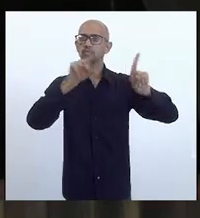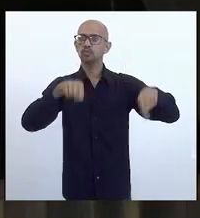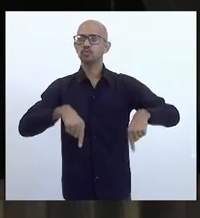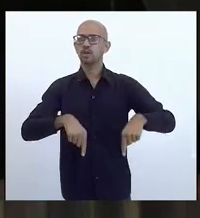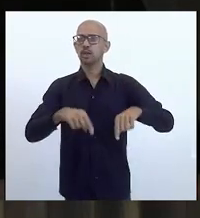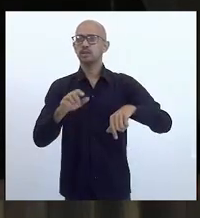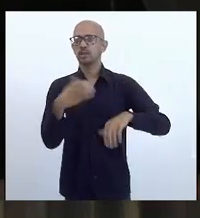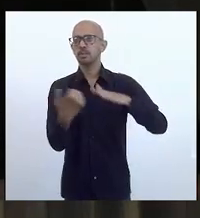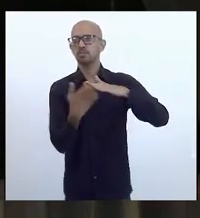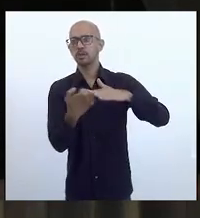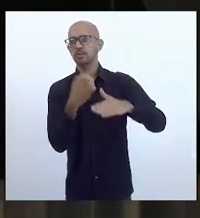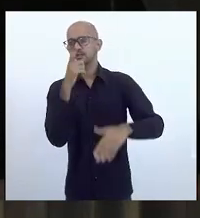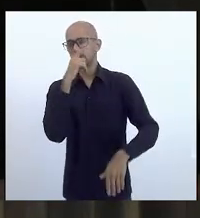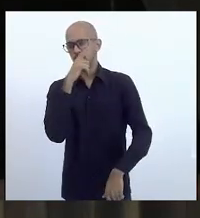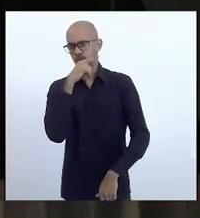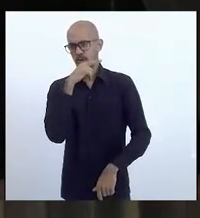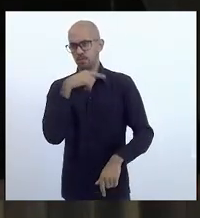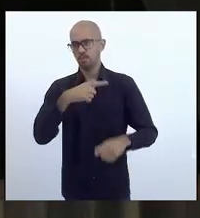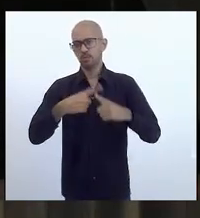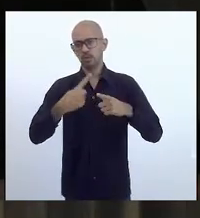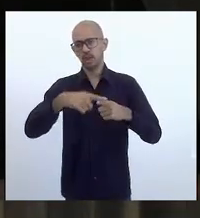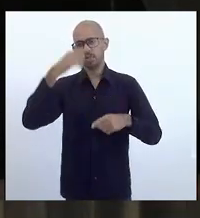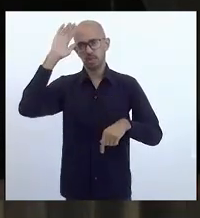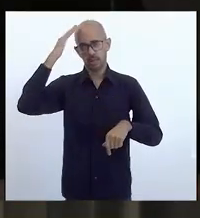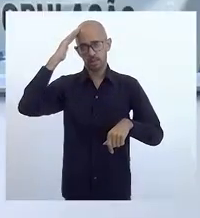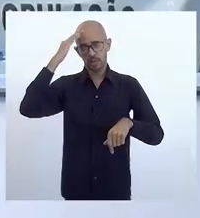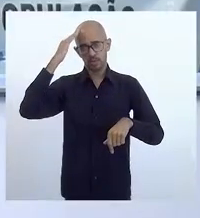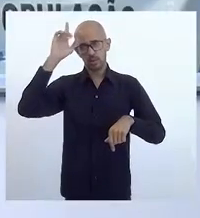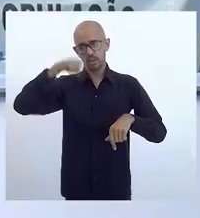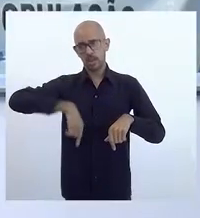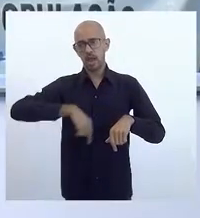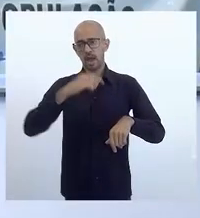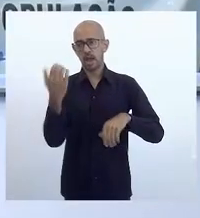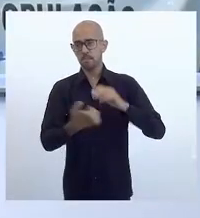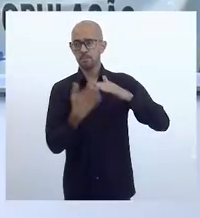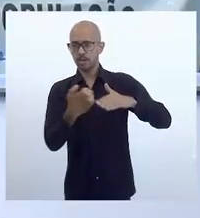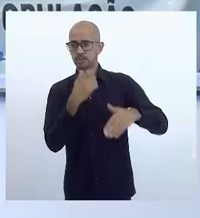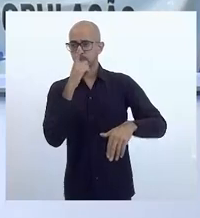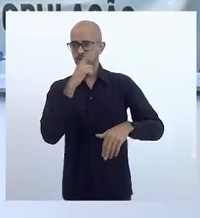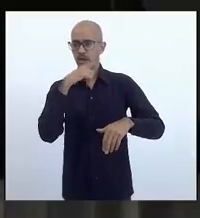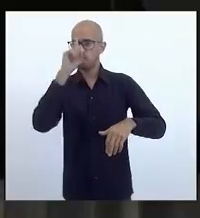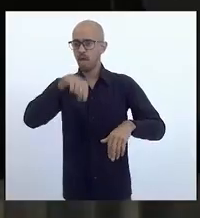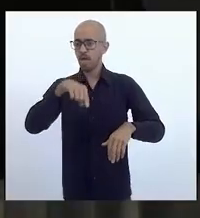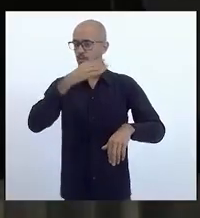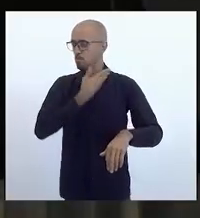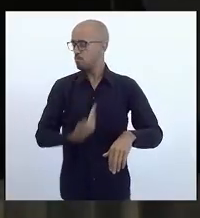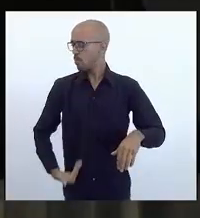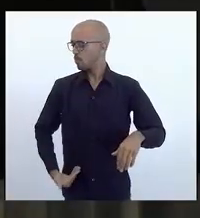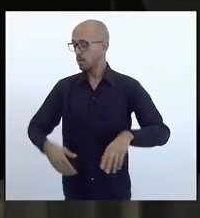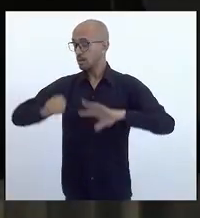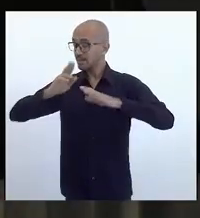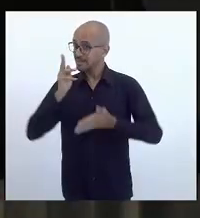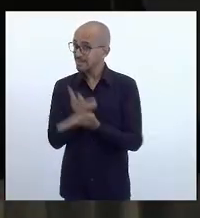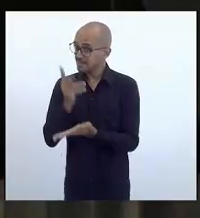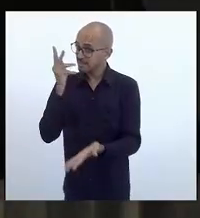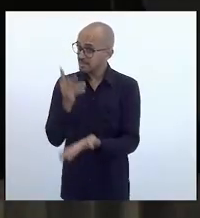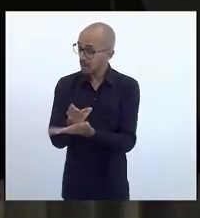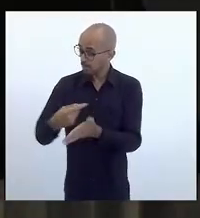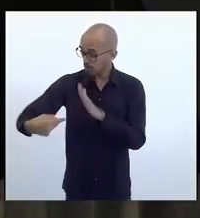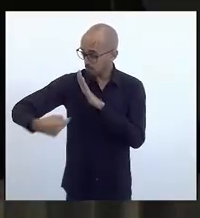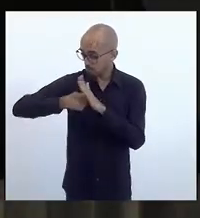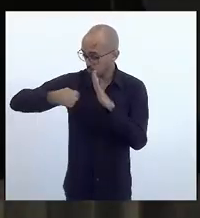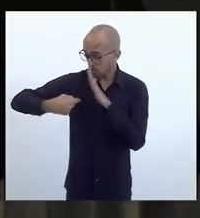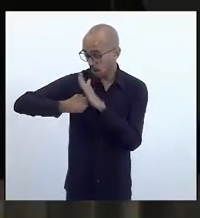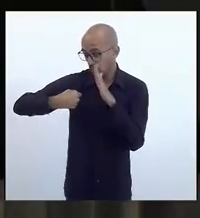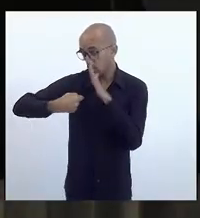SEDAI, entendendo que a SEDAI é pública e que todas as vezes que fui indagada